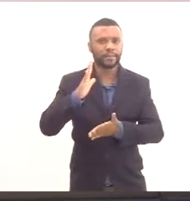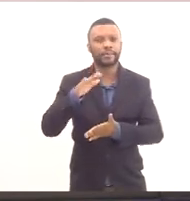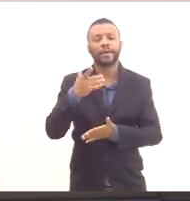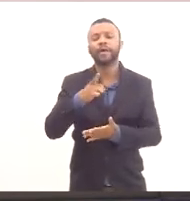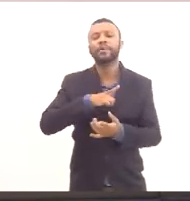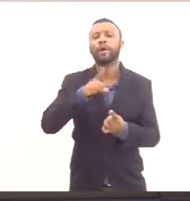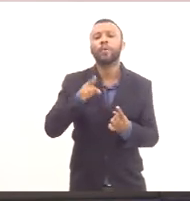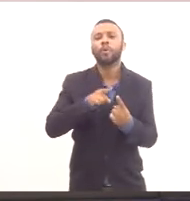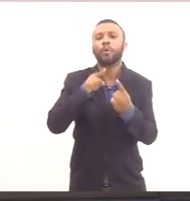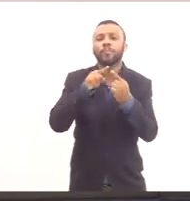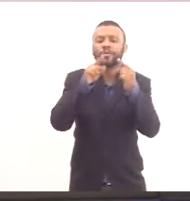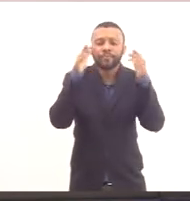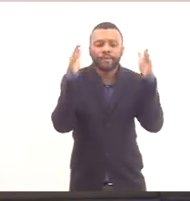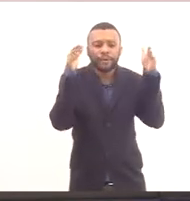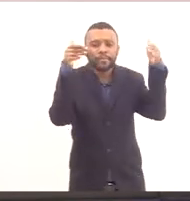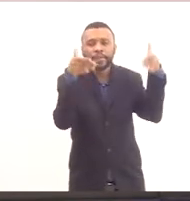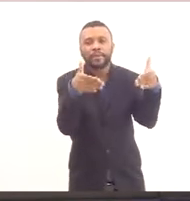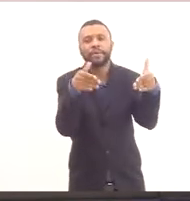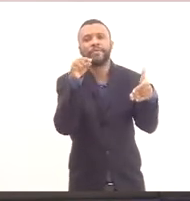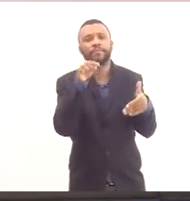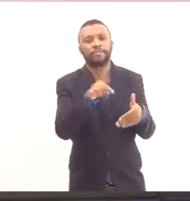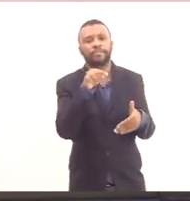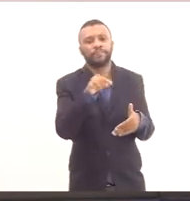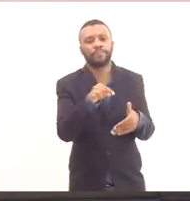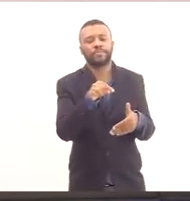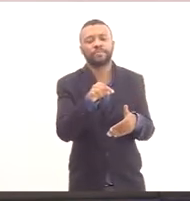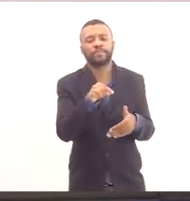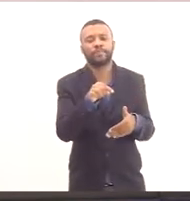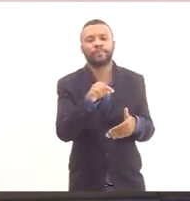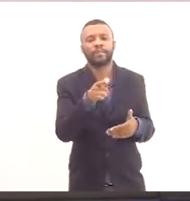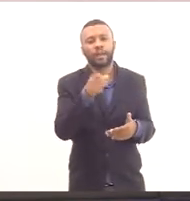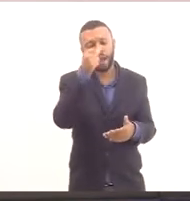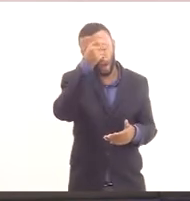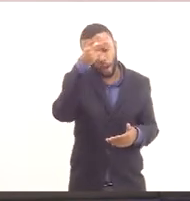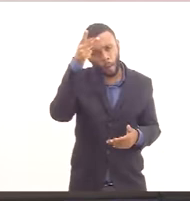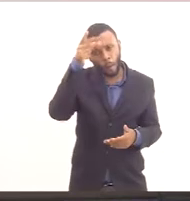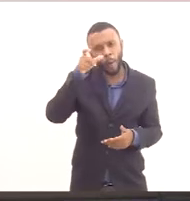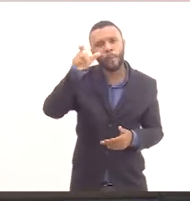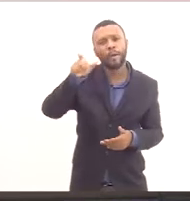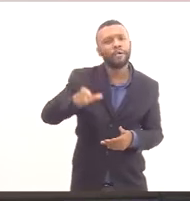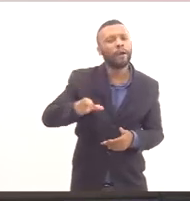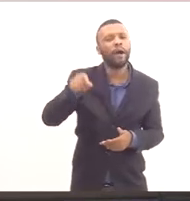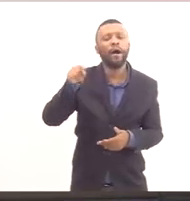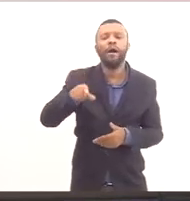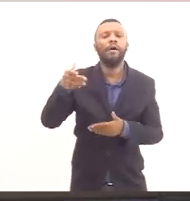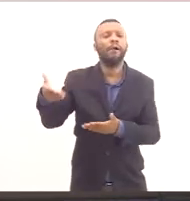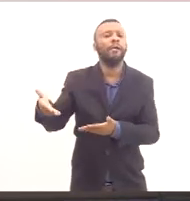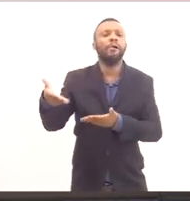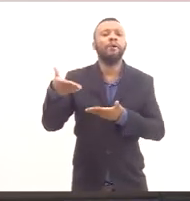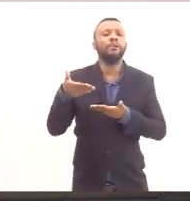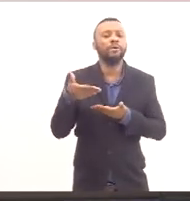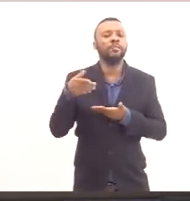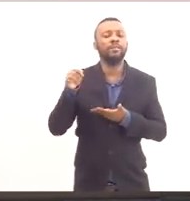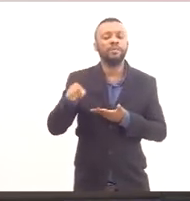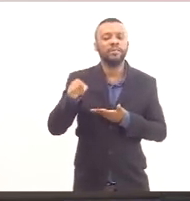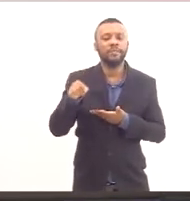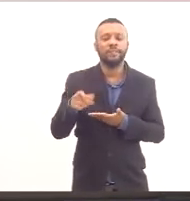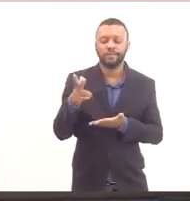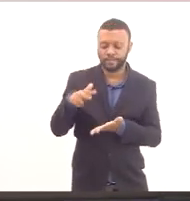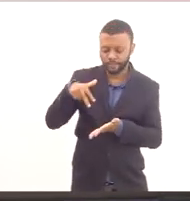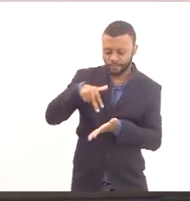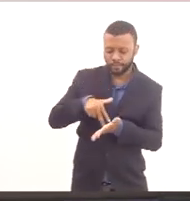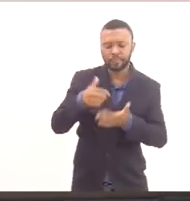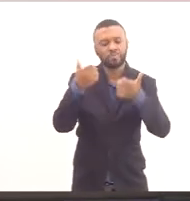tinha o fim específico de que o prefeito fosse convocado para